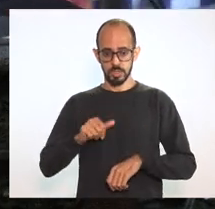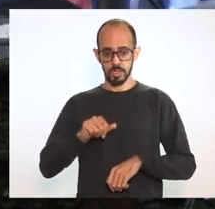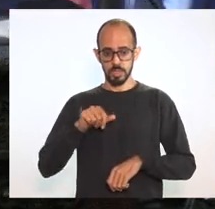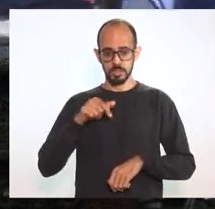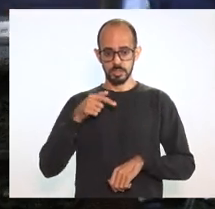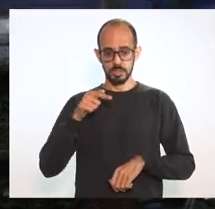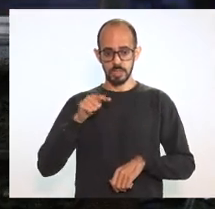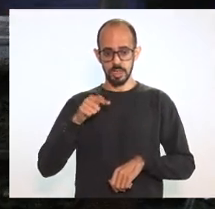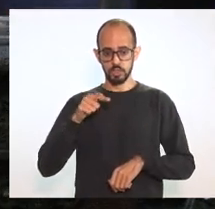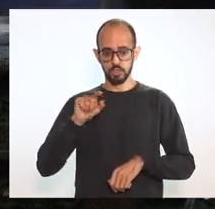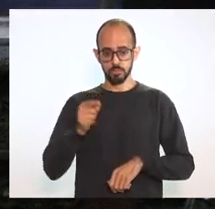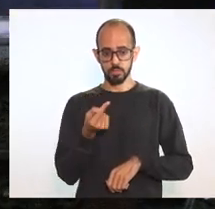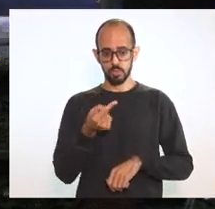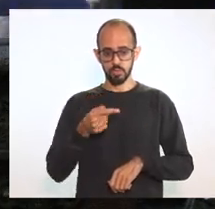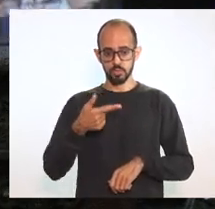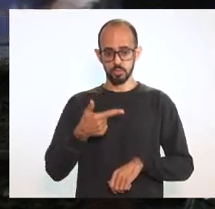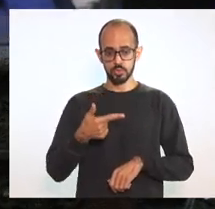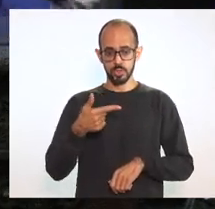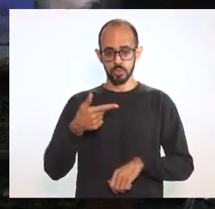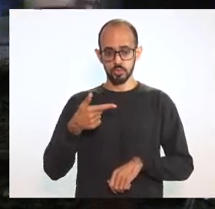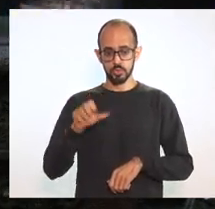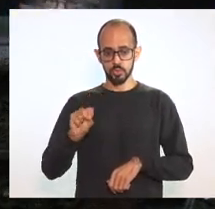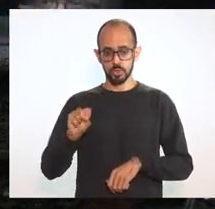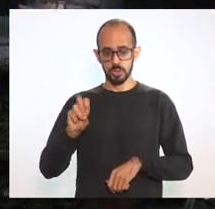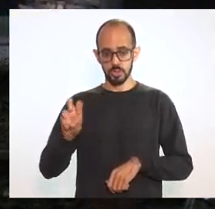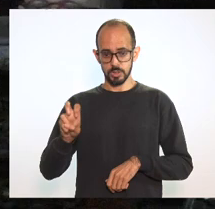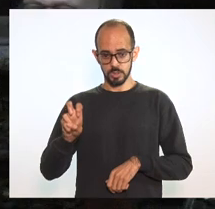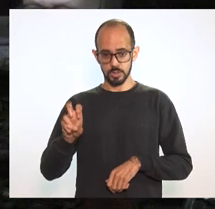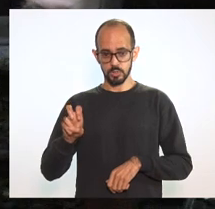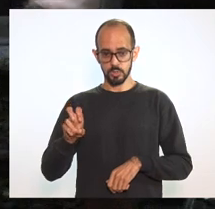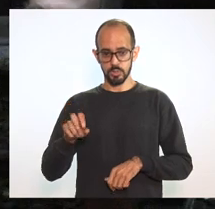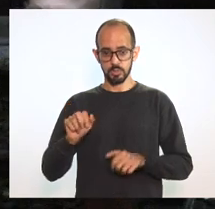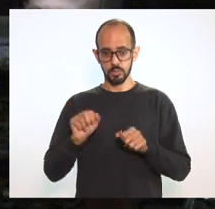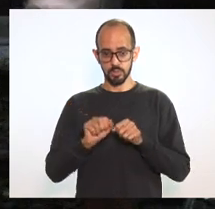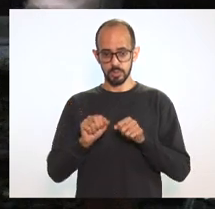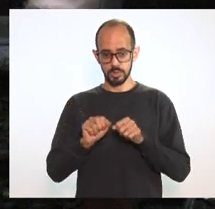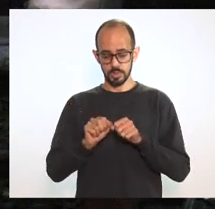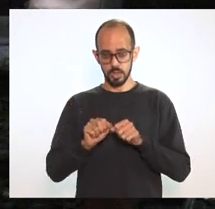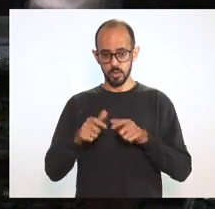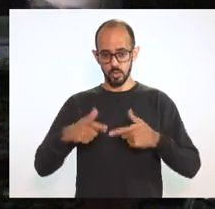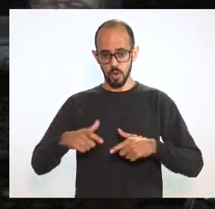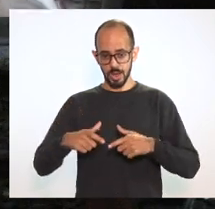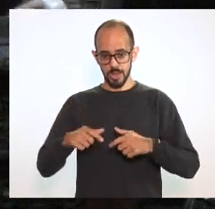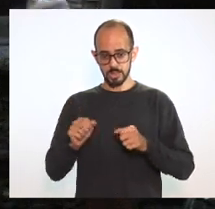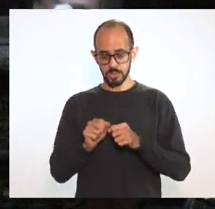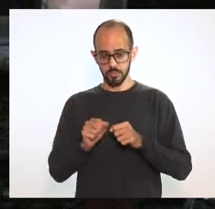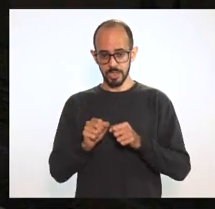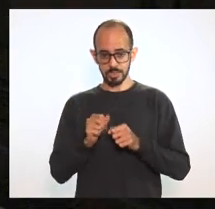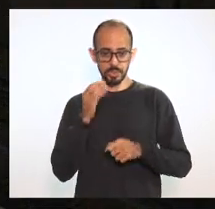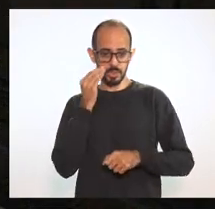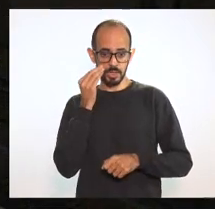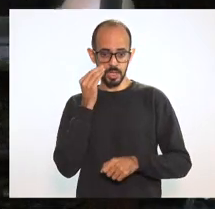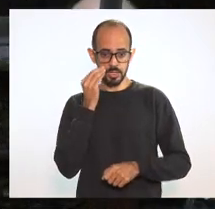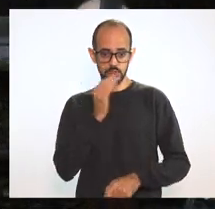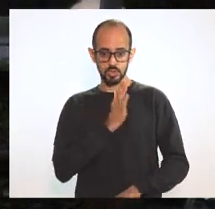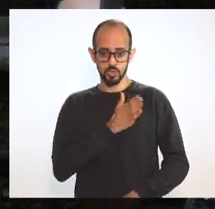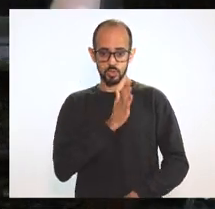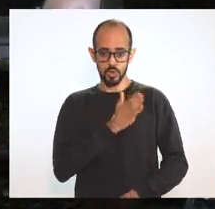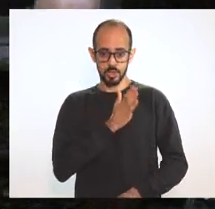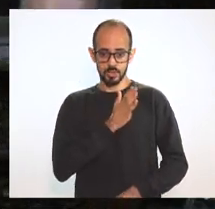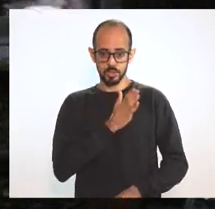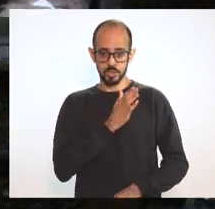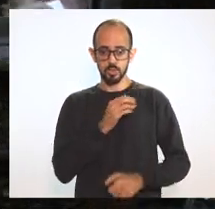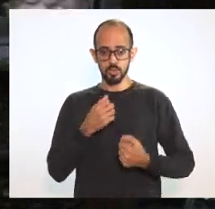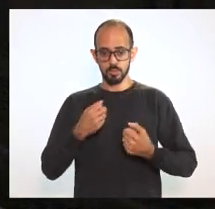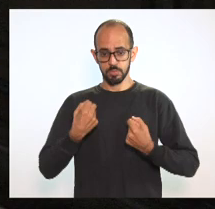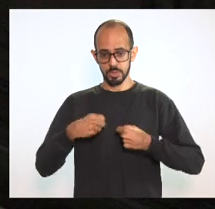7.275, que exige locais que fazem testes ergométricos, teste cardíaco, na bicicleta, tem um